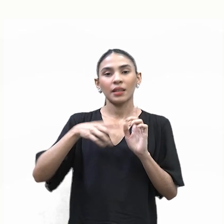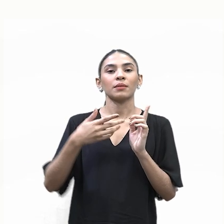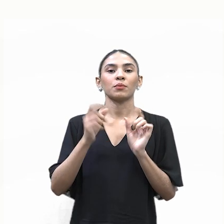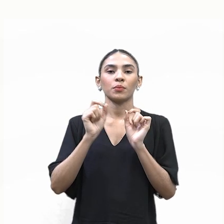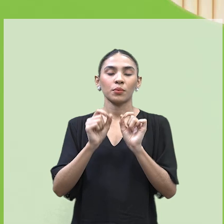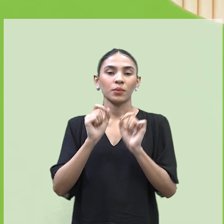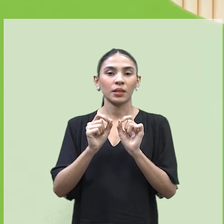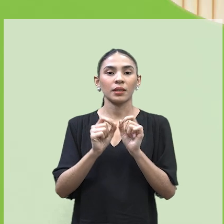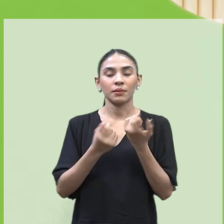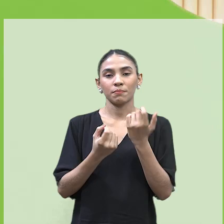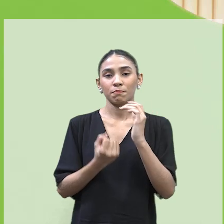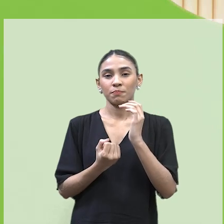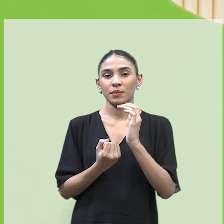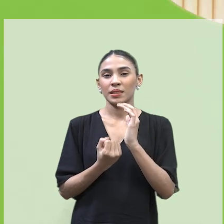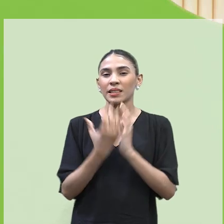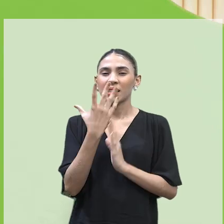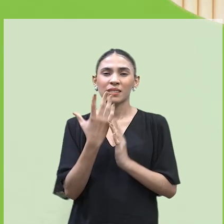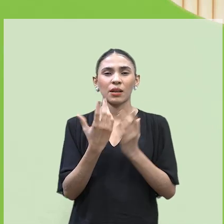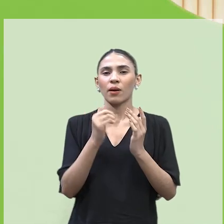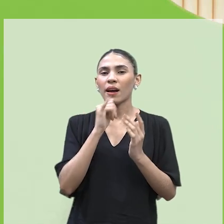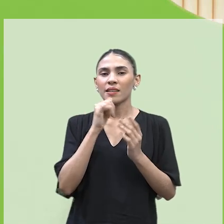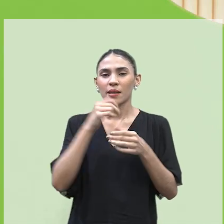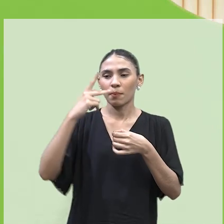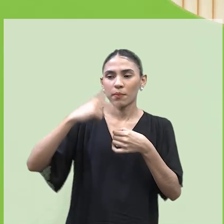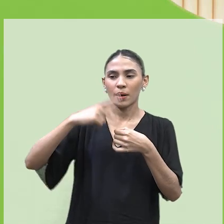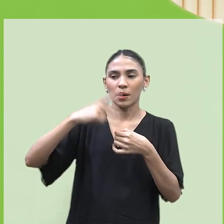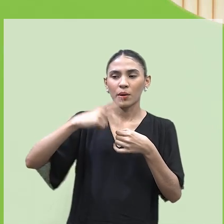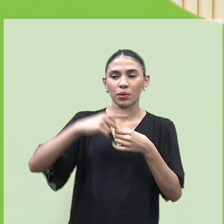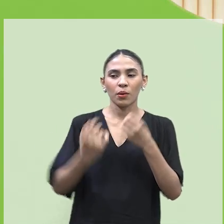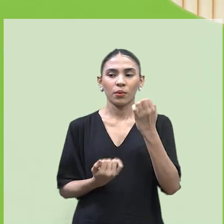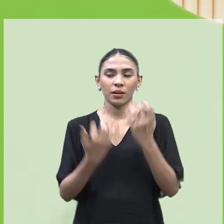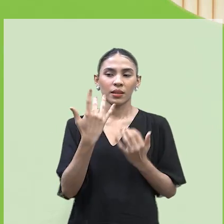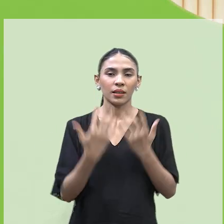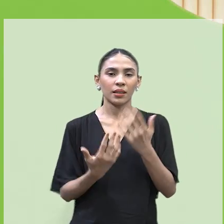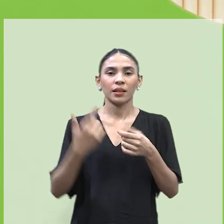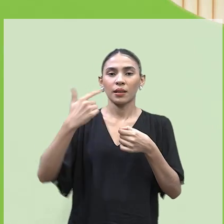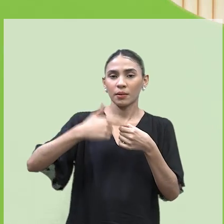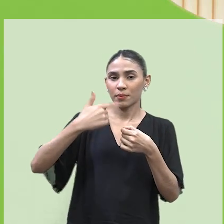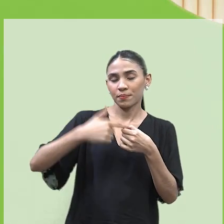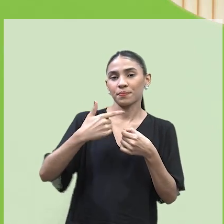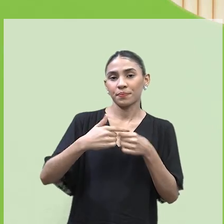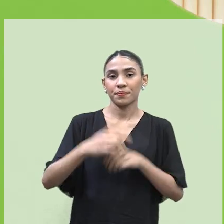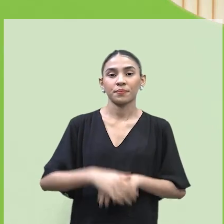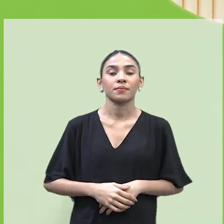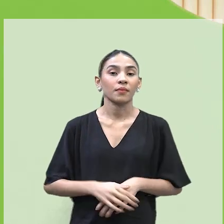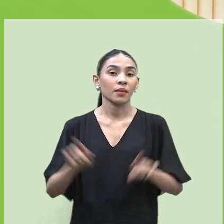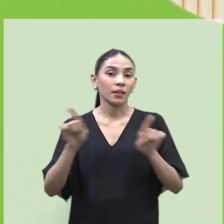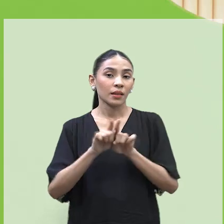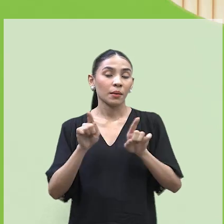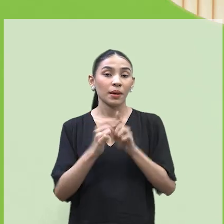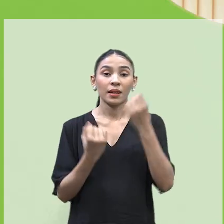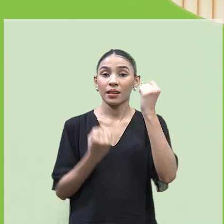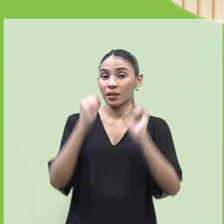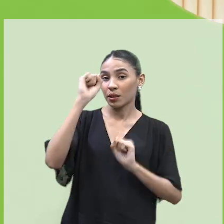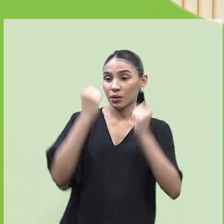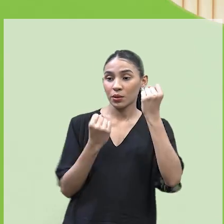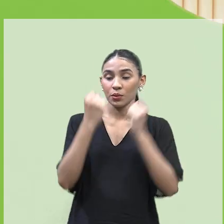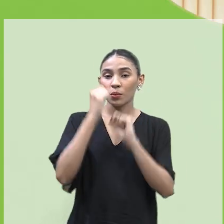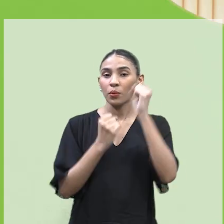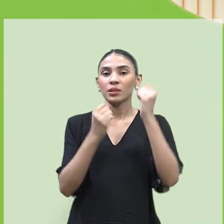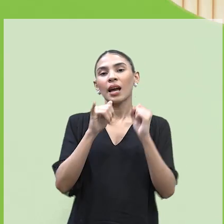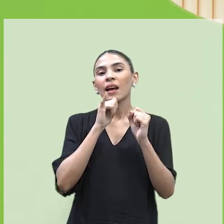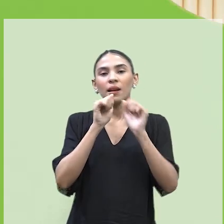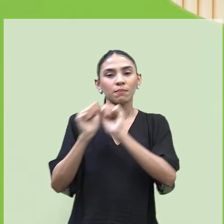de queima de combustíveis fósseis, como a gasolina, por exemplo, né, que vem do petróleo, também das indústrias que vão emitir